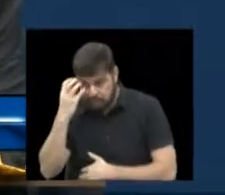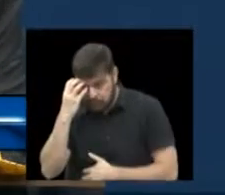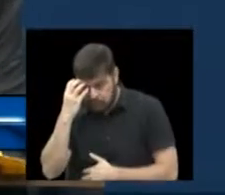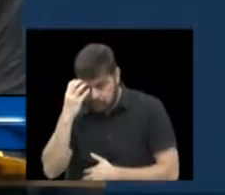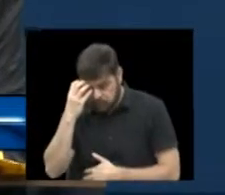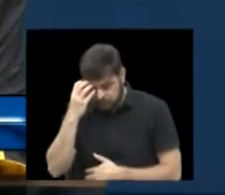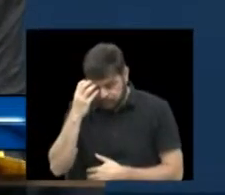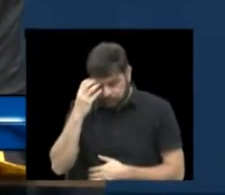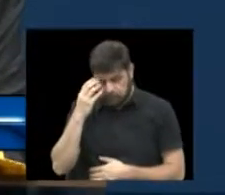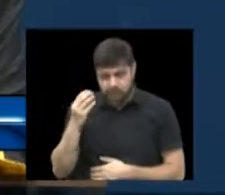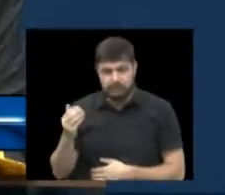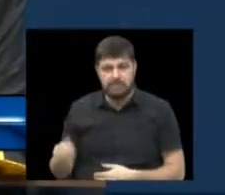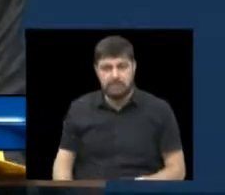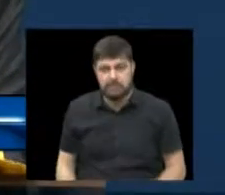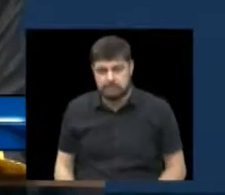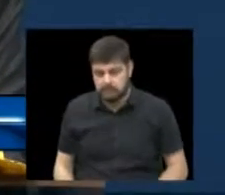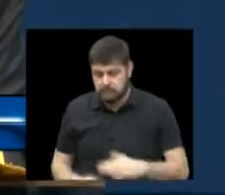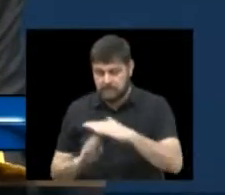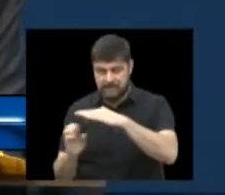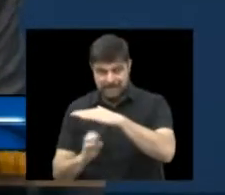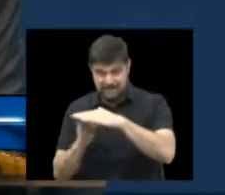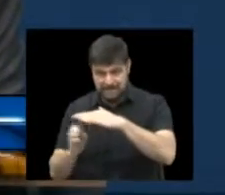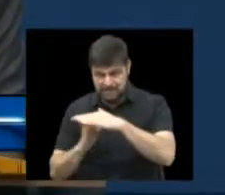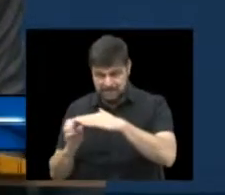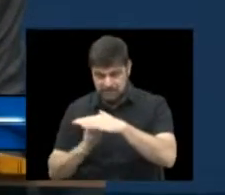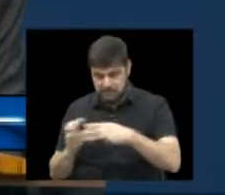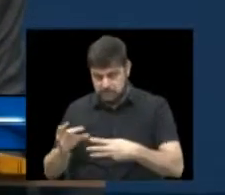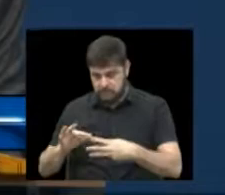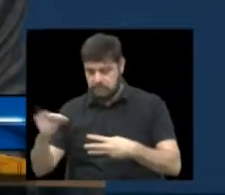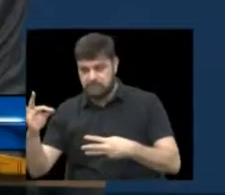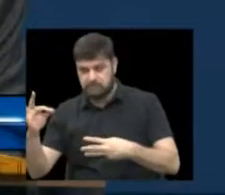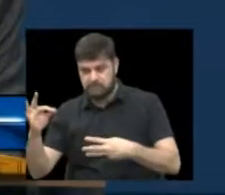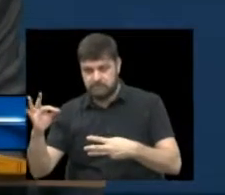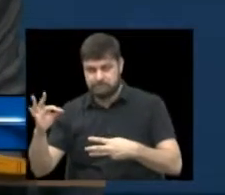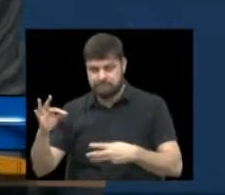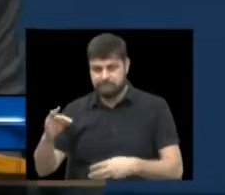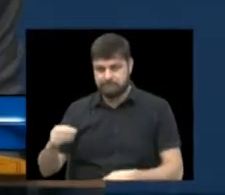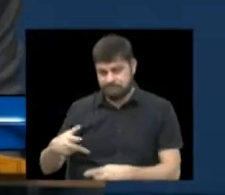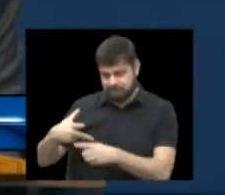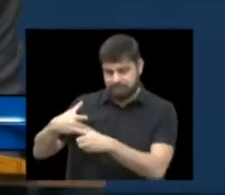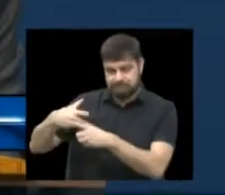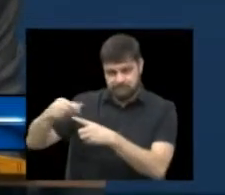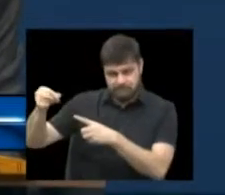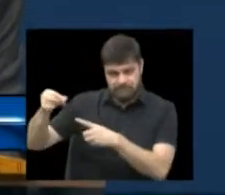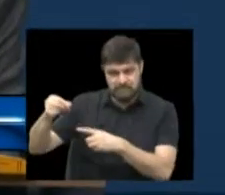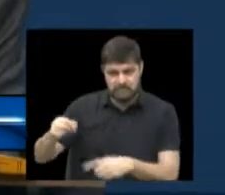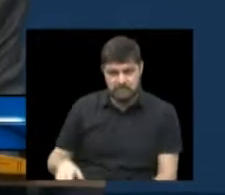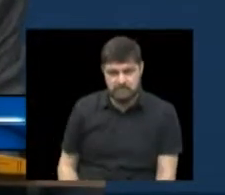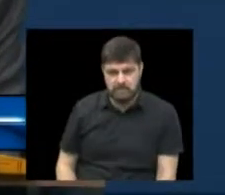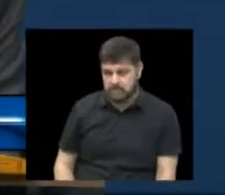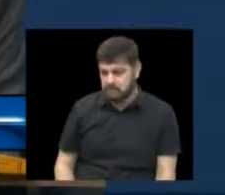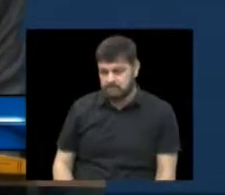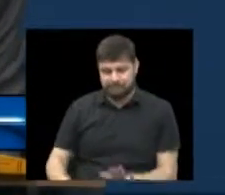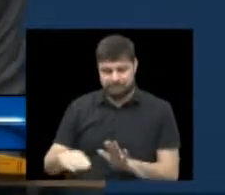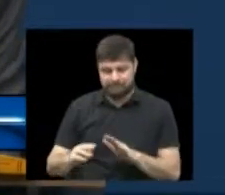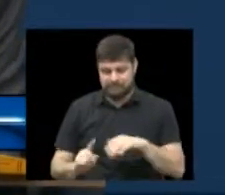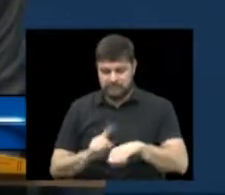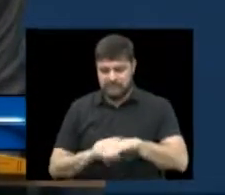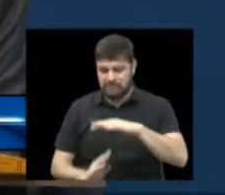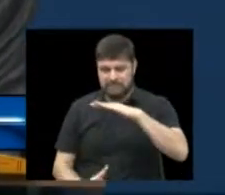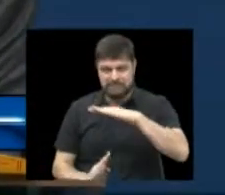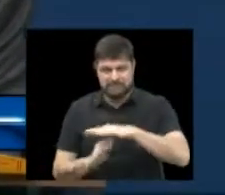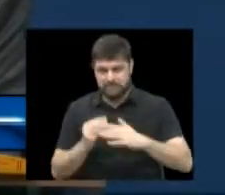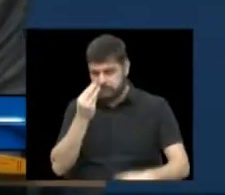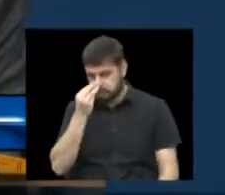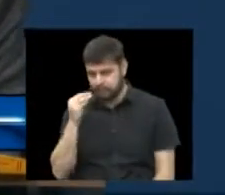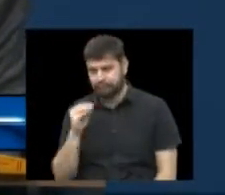licitatório não deu certo, a empresa que tinha sido selecionada, vencido o certame, descumpriu os prazos.